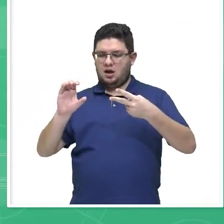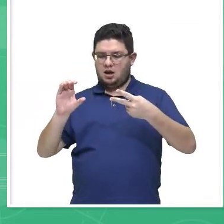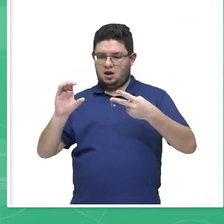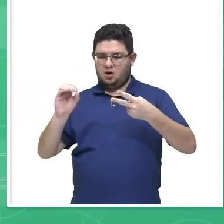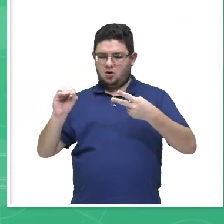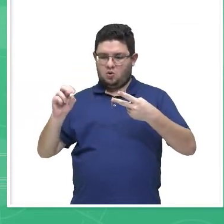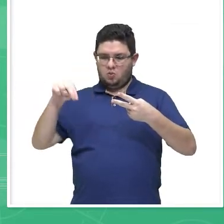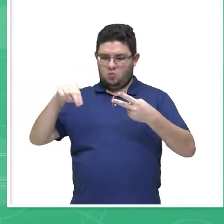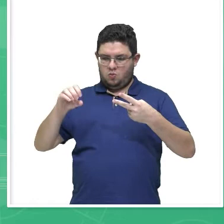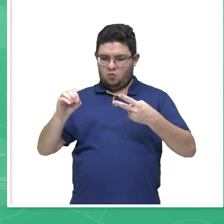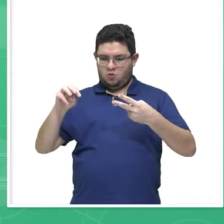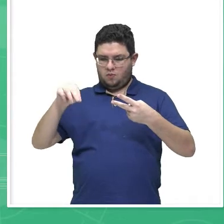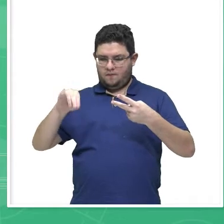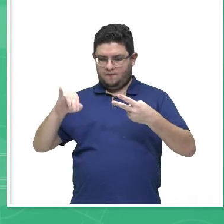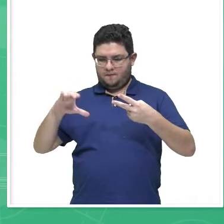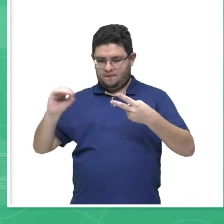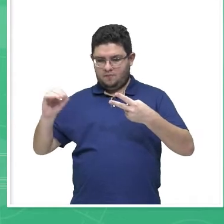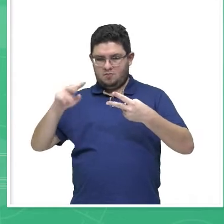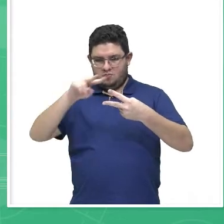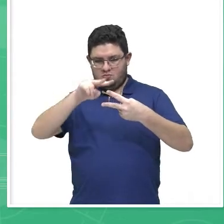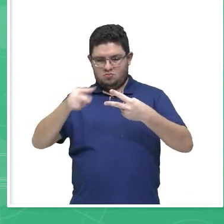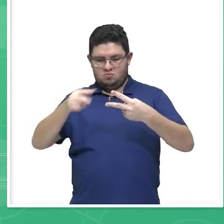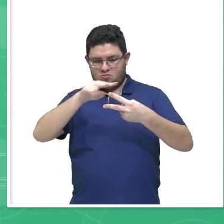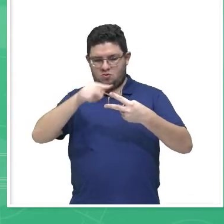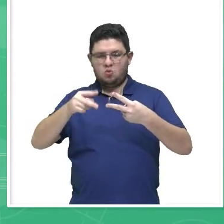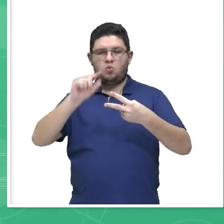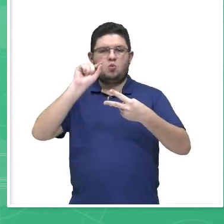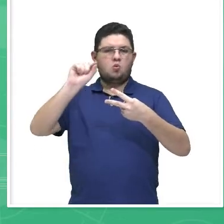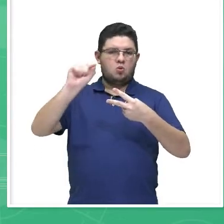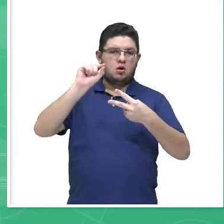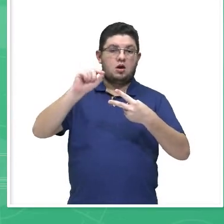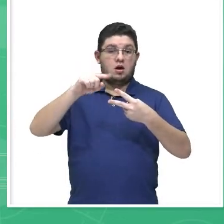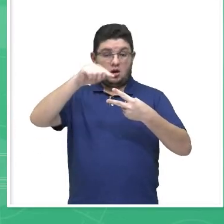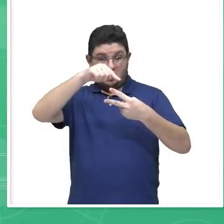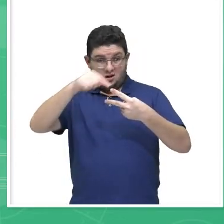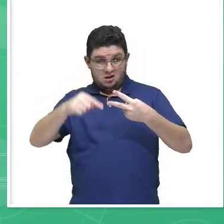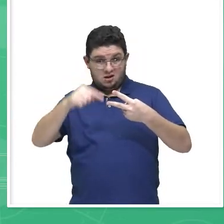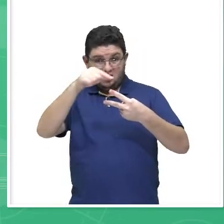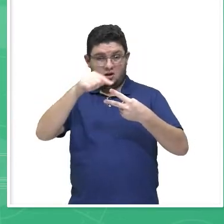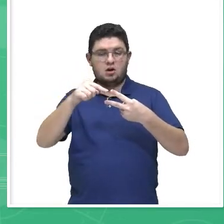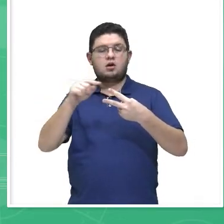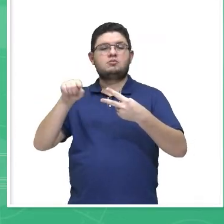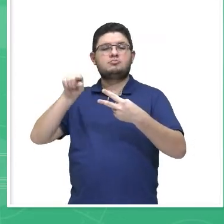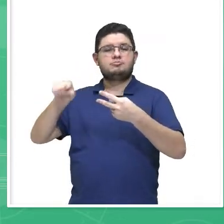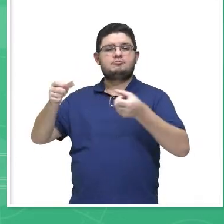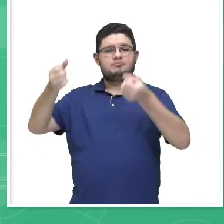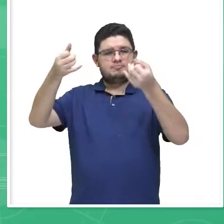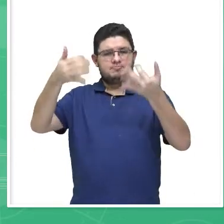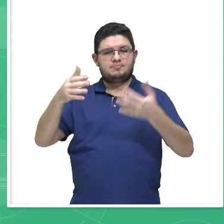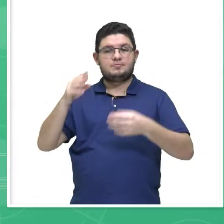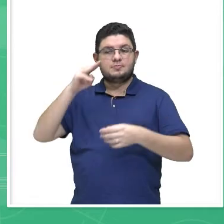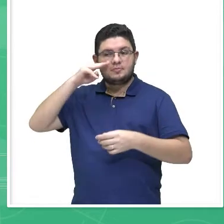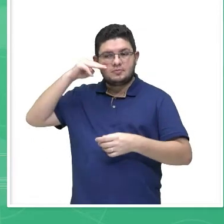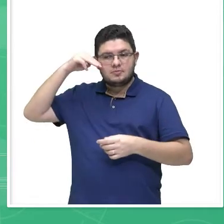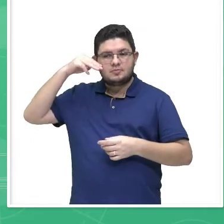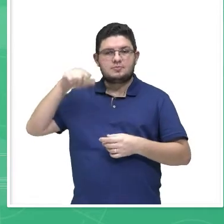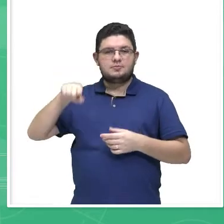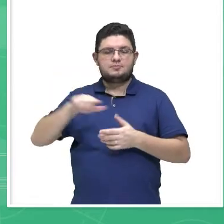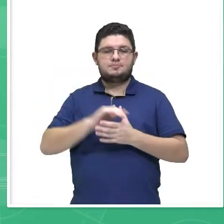materialismo histórico na concepção de Karl Marx. Para tanto, Marx